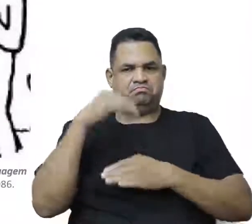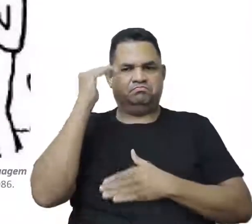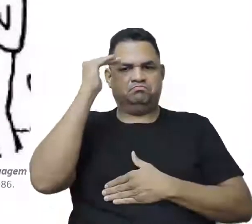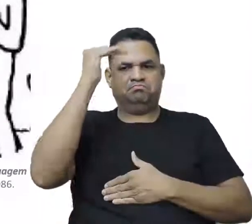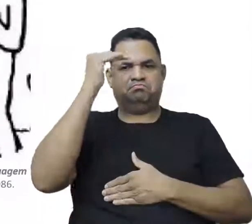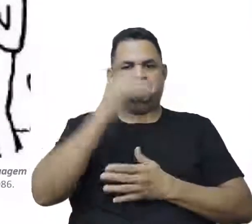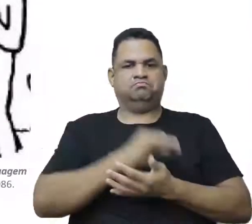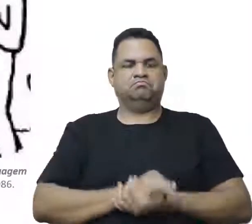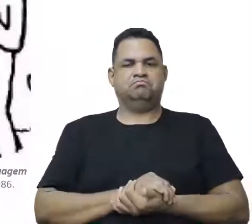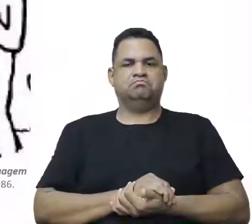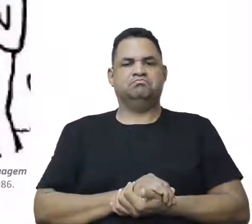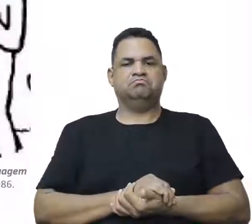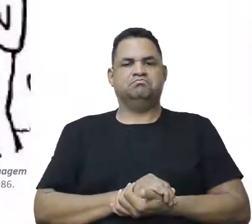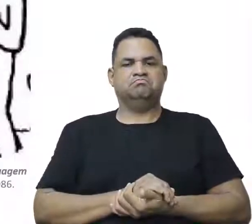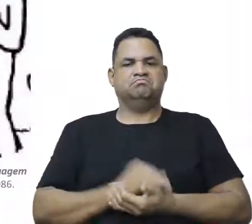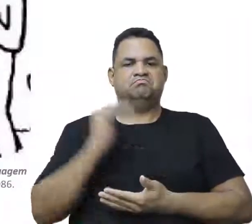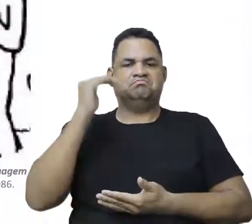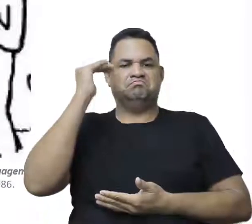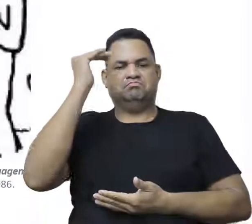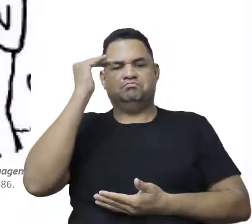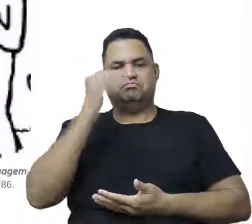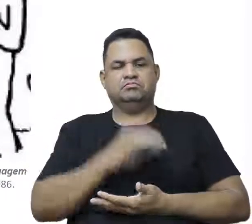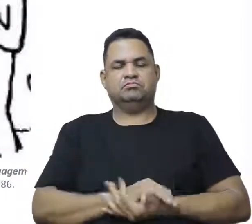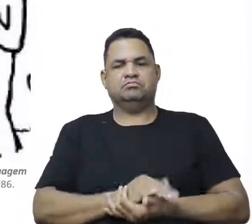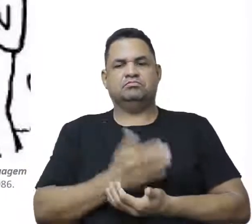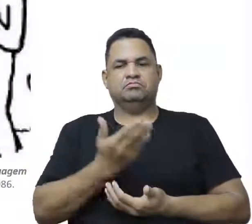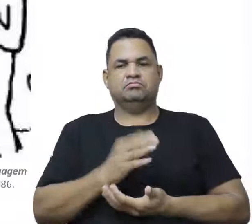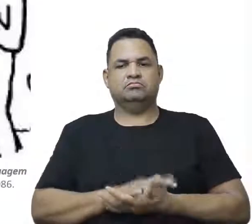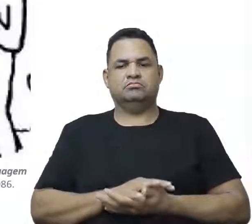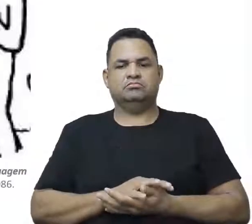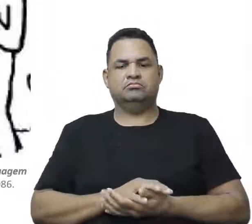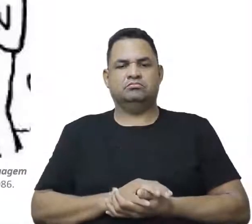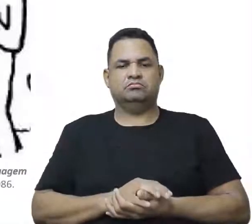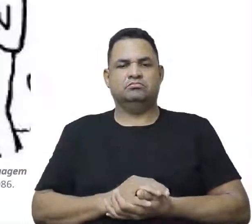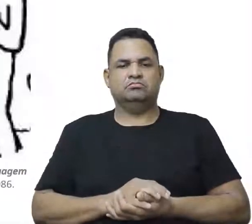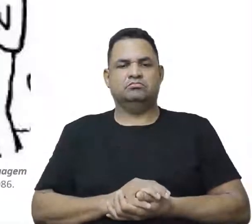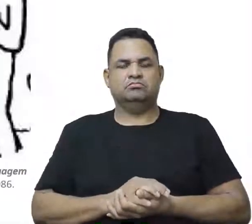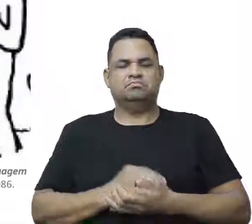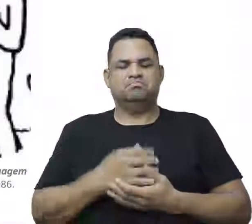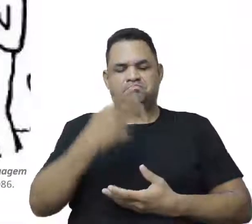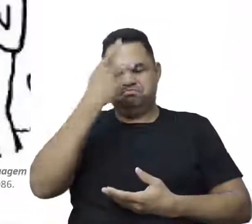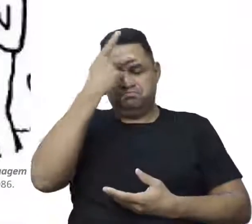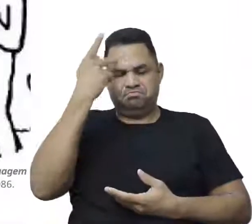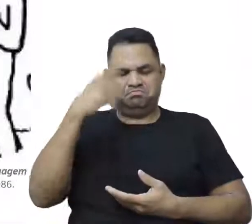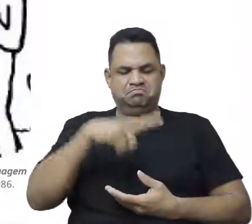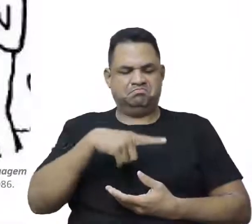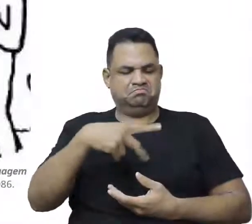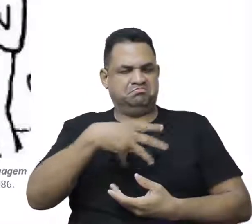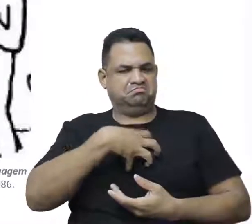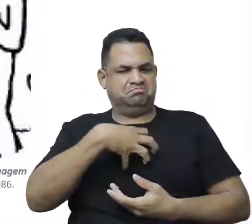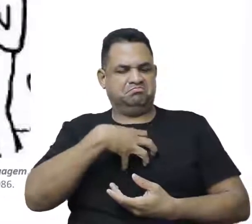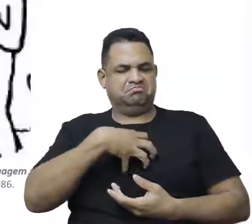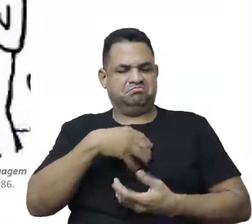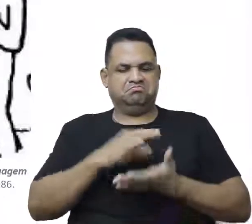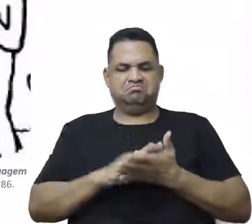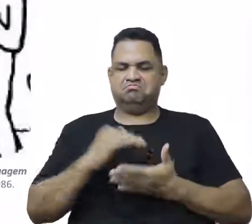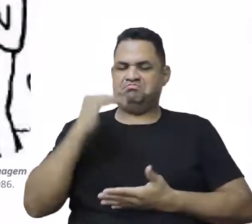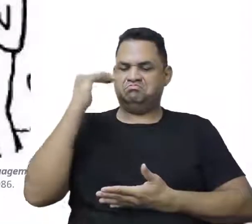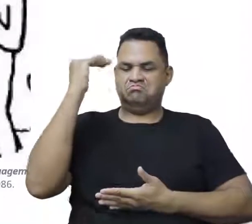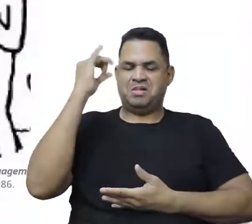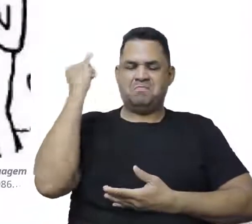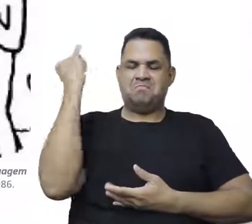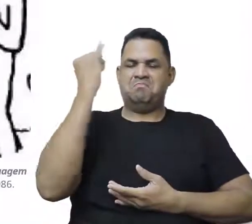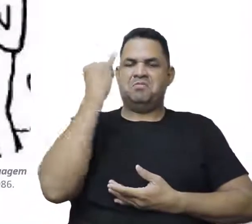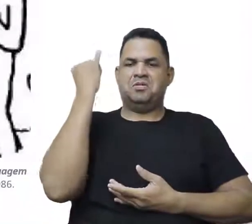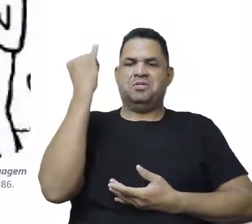o senhor seguro, professora. Esse aqui é aquela pessoa que está se sentindo ali a última bolachinha do pacote,